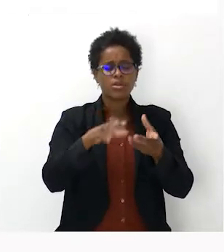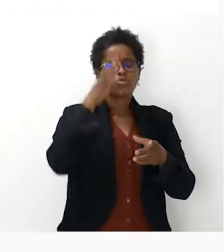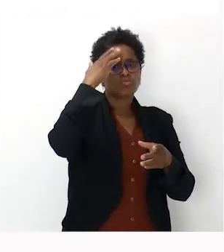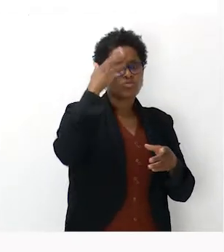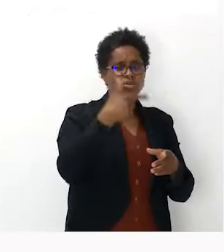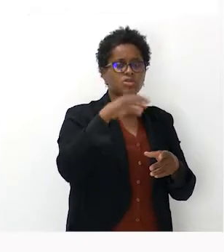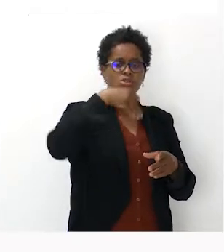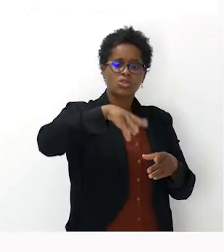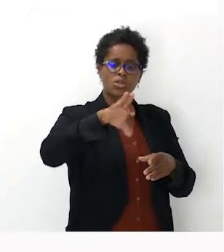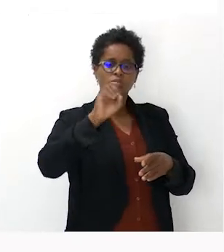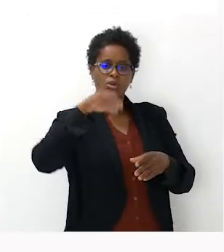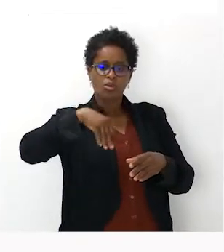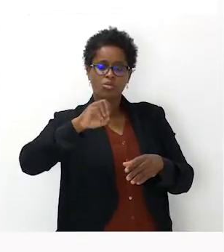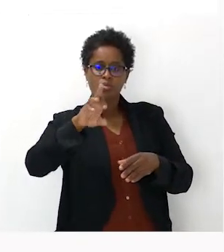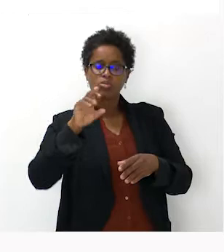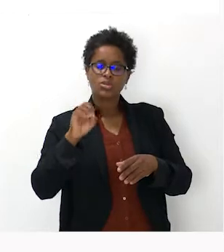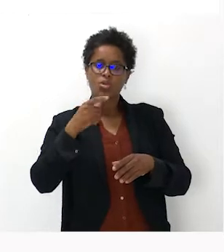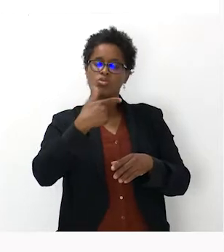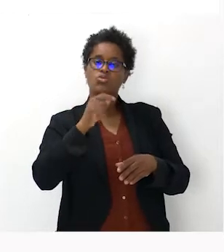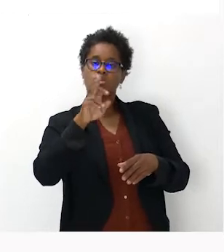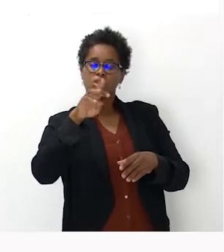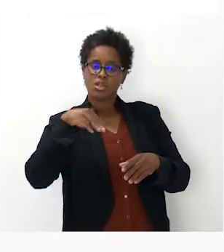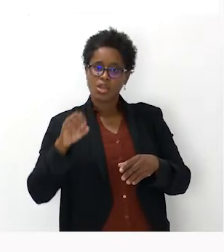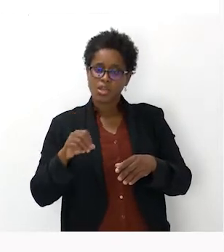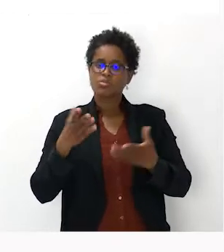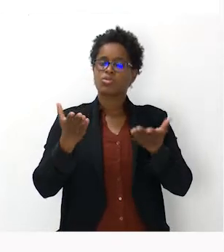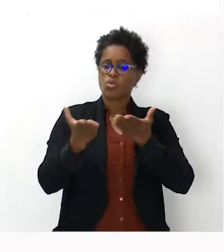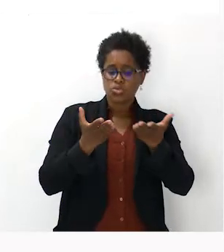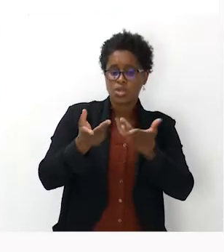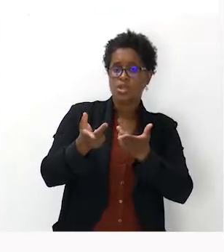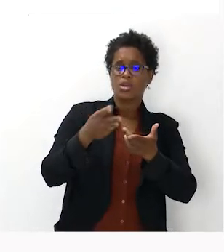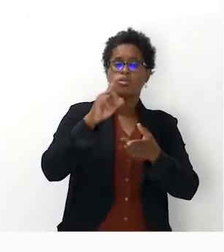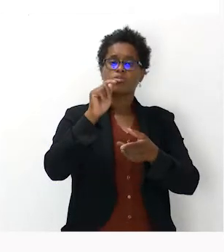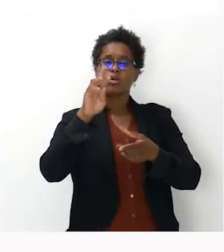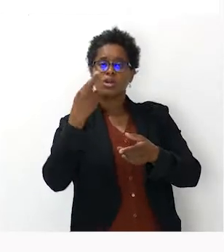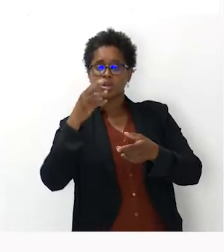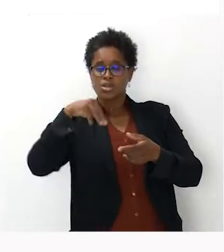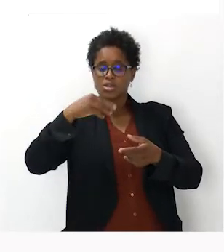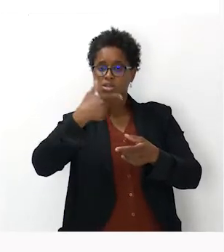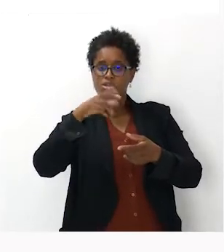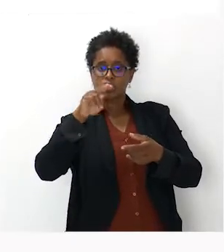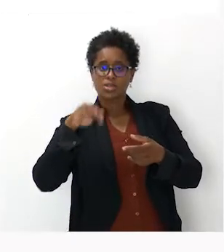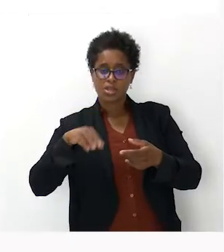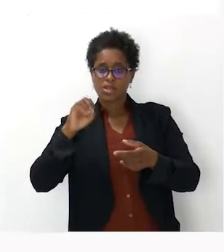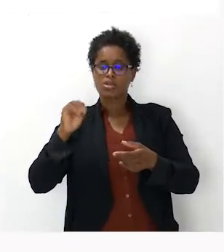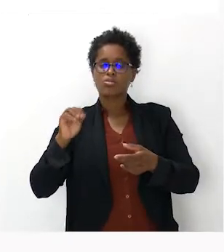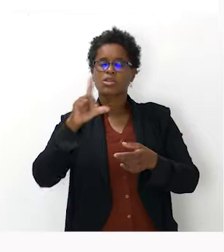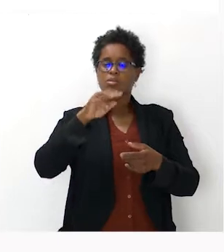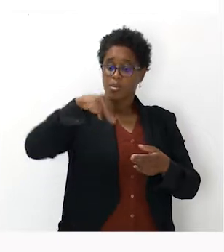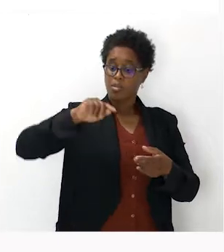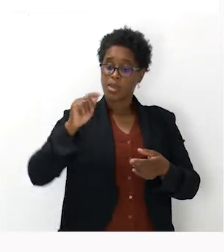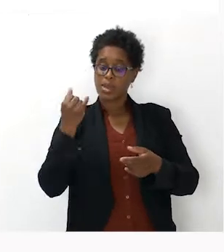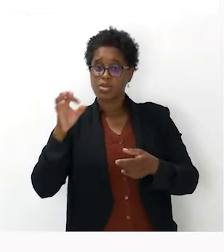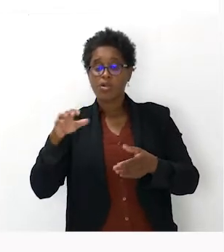da proporção. Os termos distinguem-se por extremos e meios conforme a posição